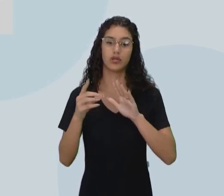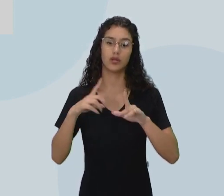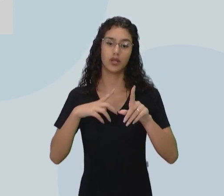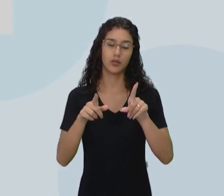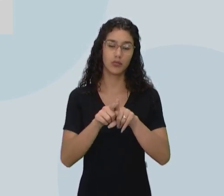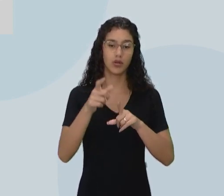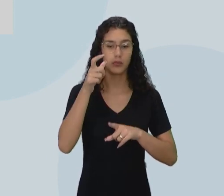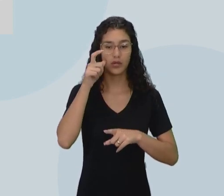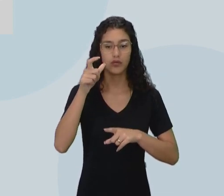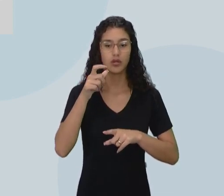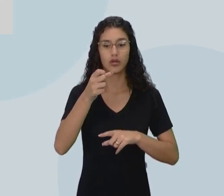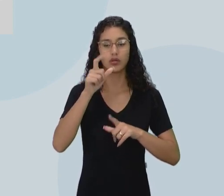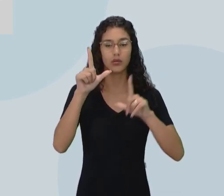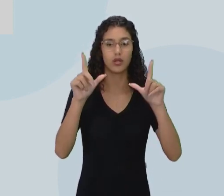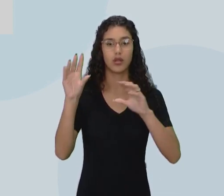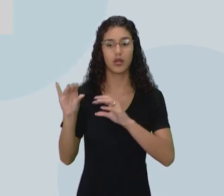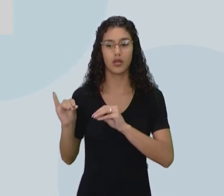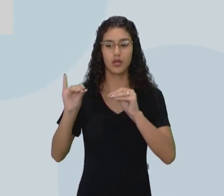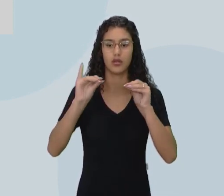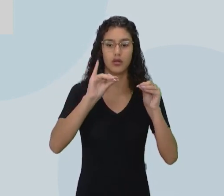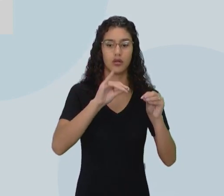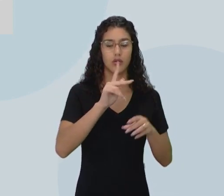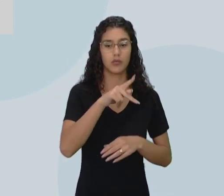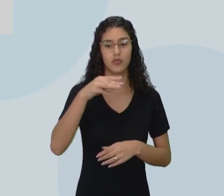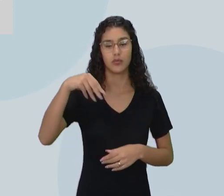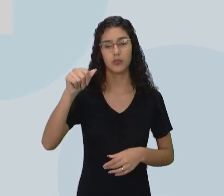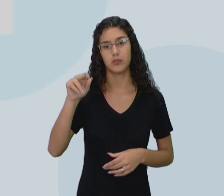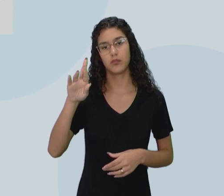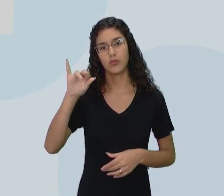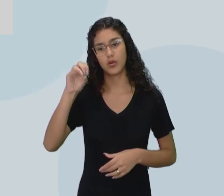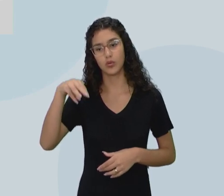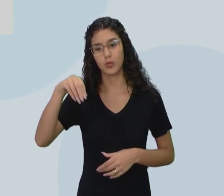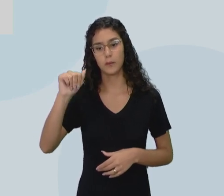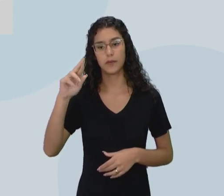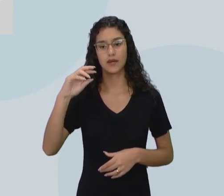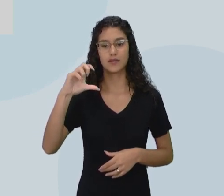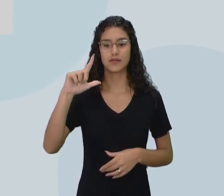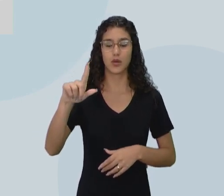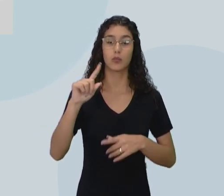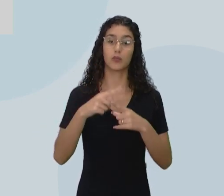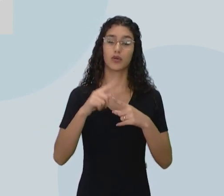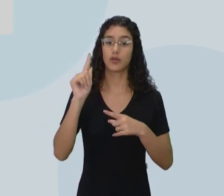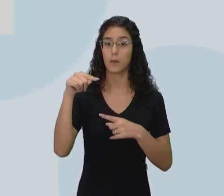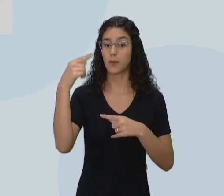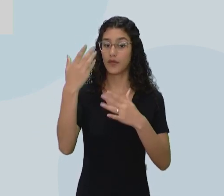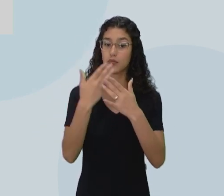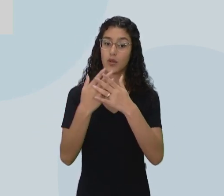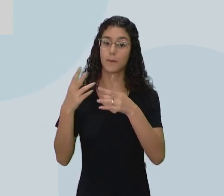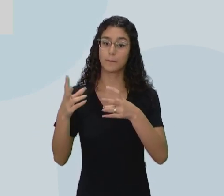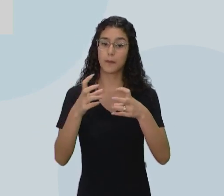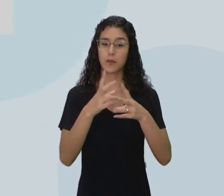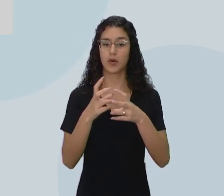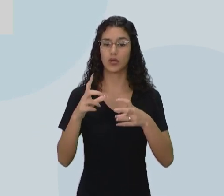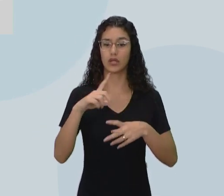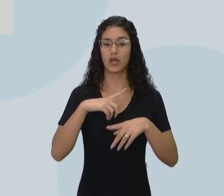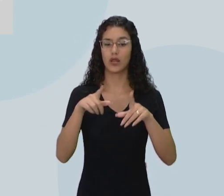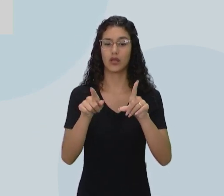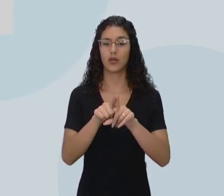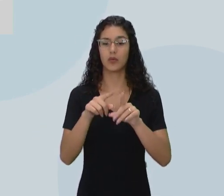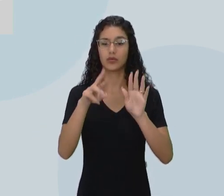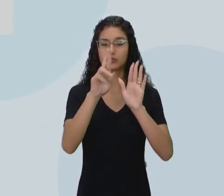componente Observatório da Imprensa Internacional, do professor Mauro Marcel. Por isso, na próxima aula, vamos focar nas análises, observações